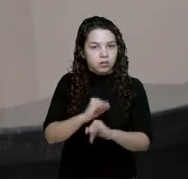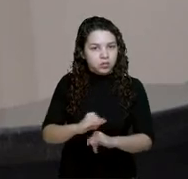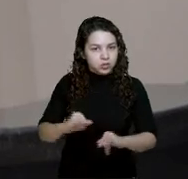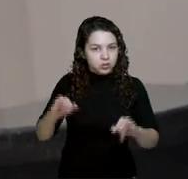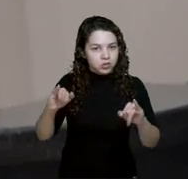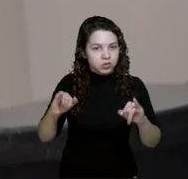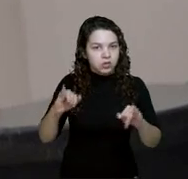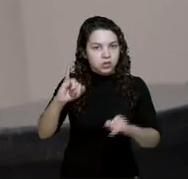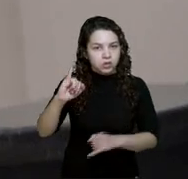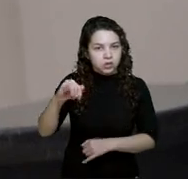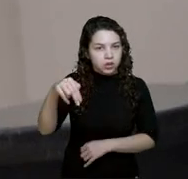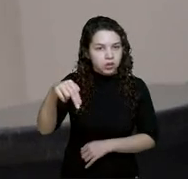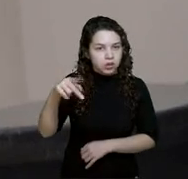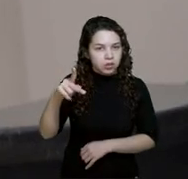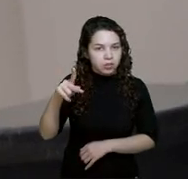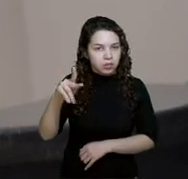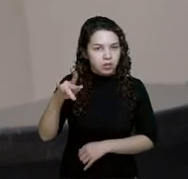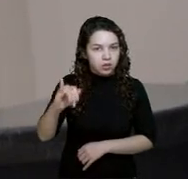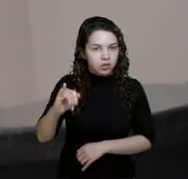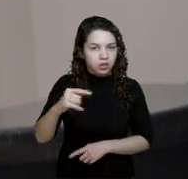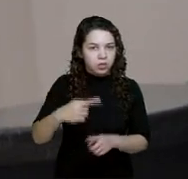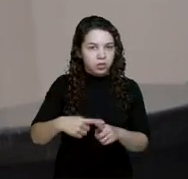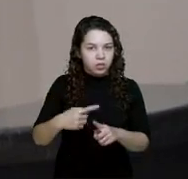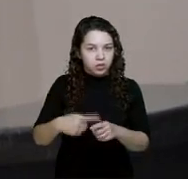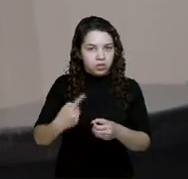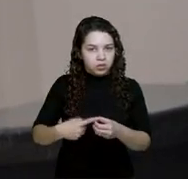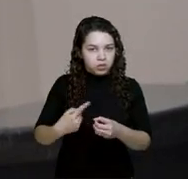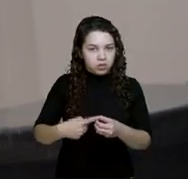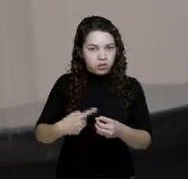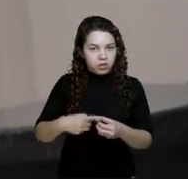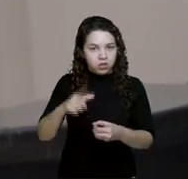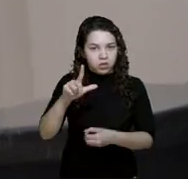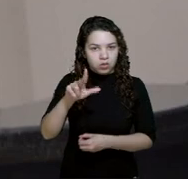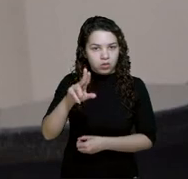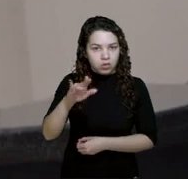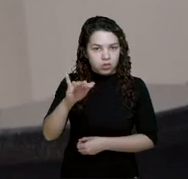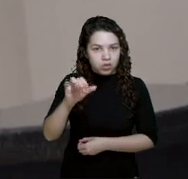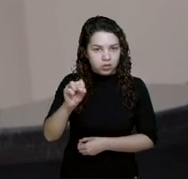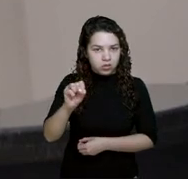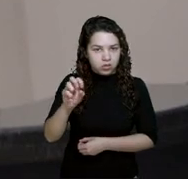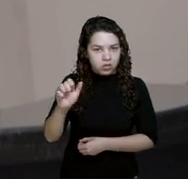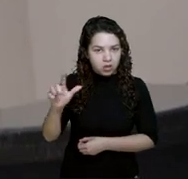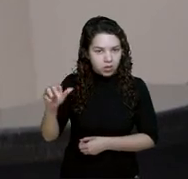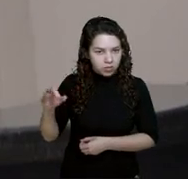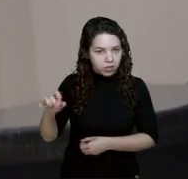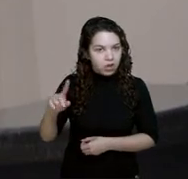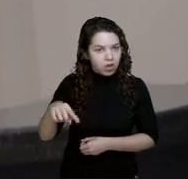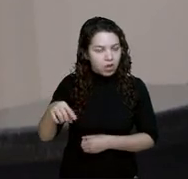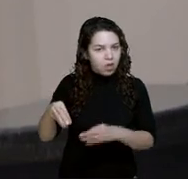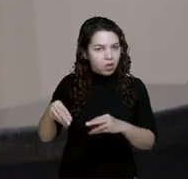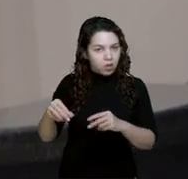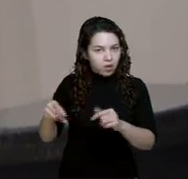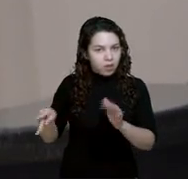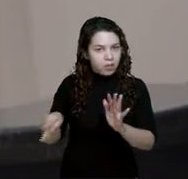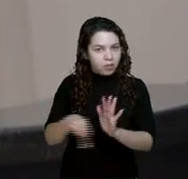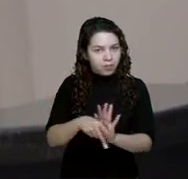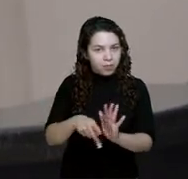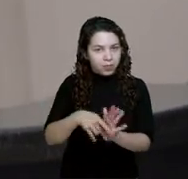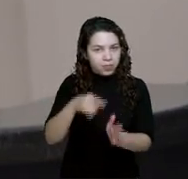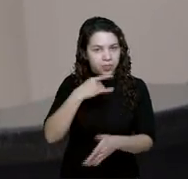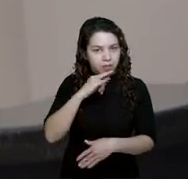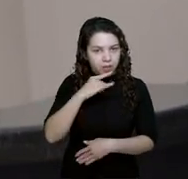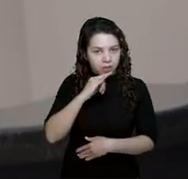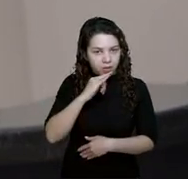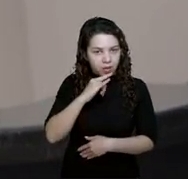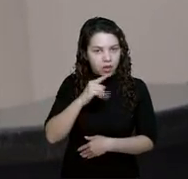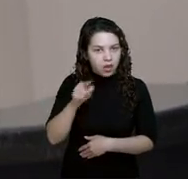do INPI, porque Luiz Alves, terra da cachaça, como Vossas Excelências bem sabem, já produz mais de 1 milhão de litros